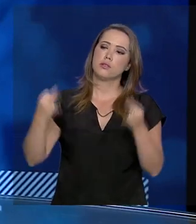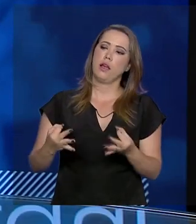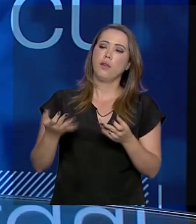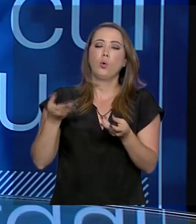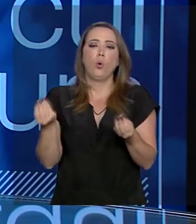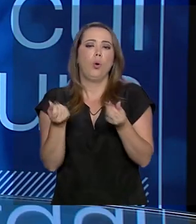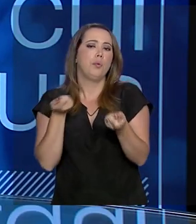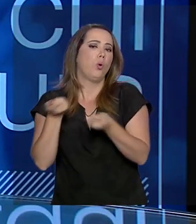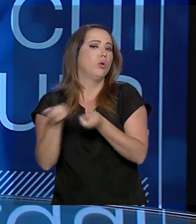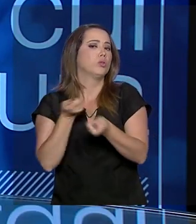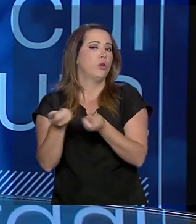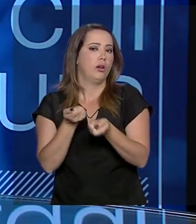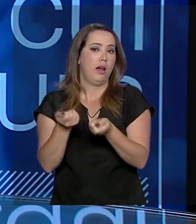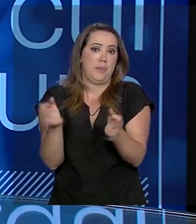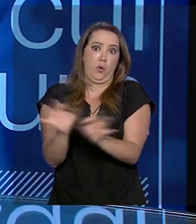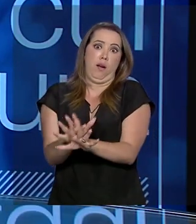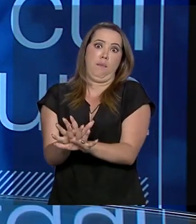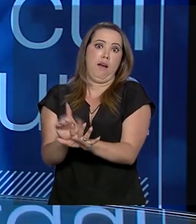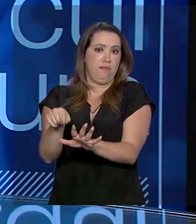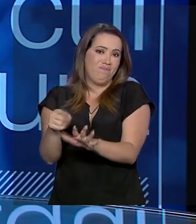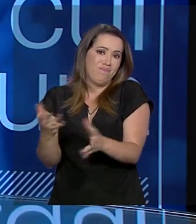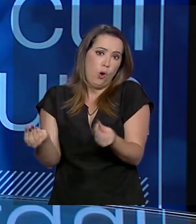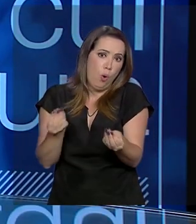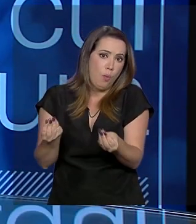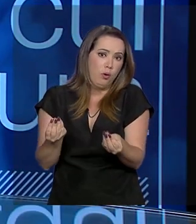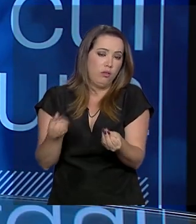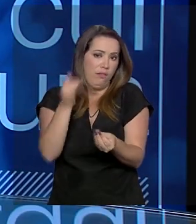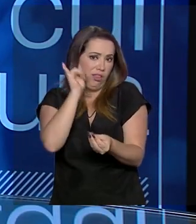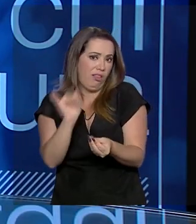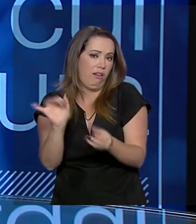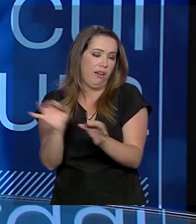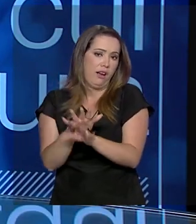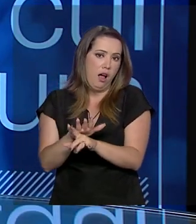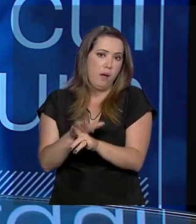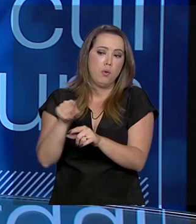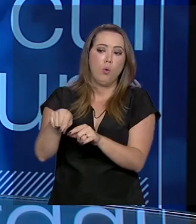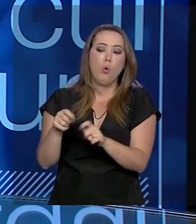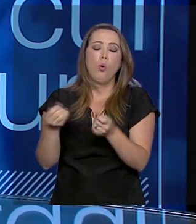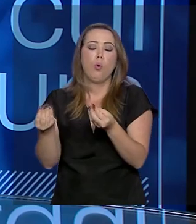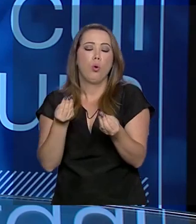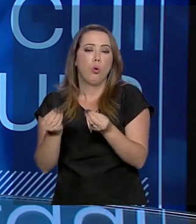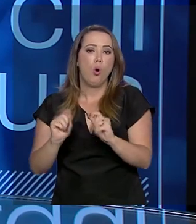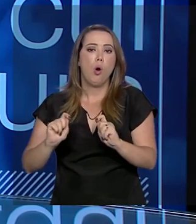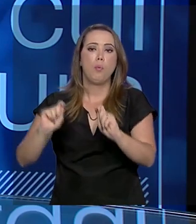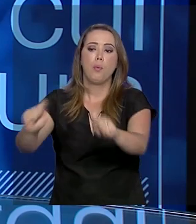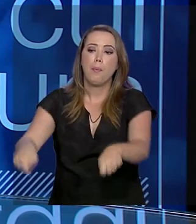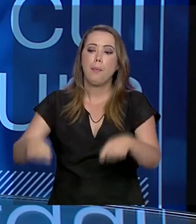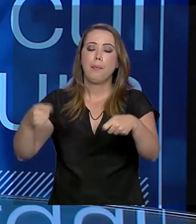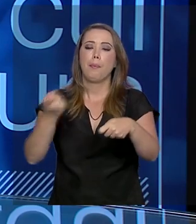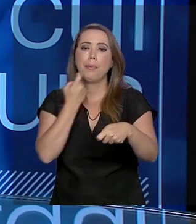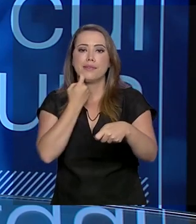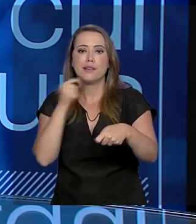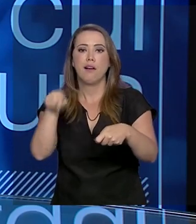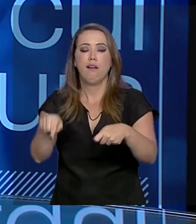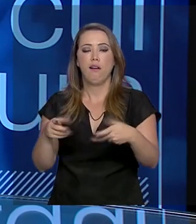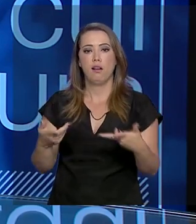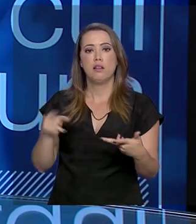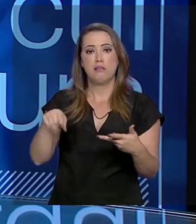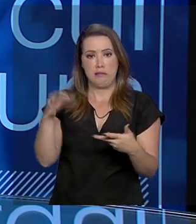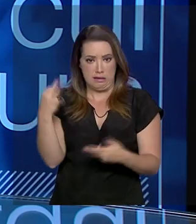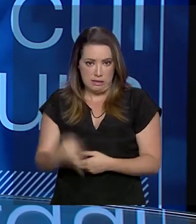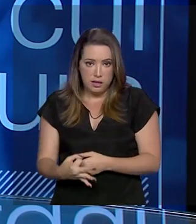controle, da origem do pescado, onde ele está sendo pescado, como ele está sendo pescado, se estão sendo usados artefatos